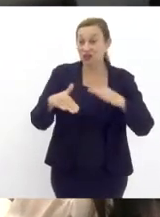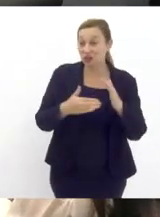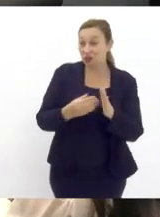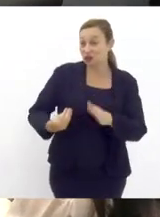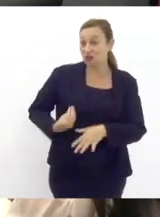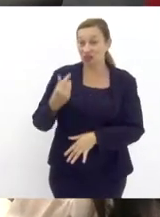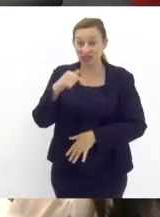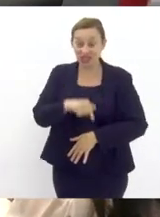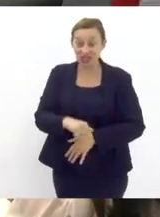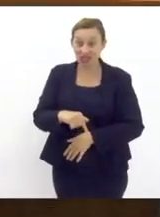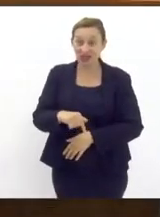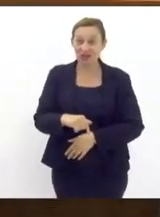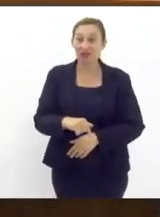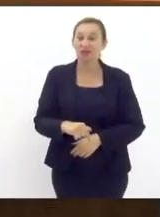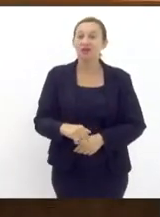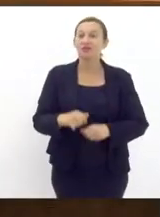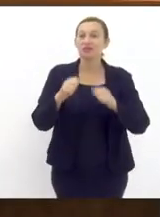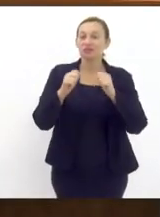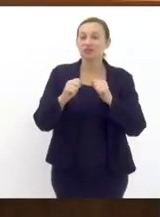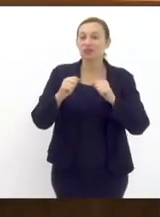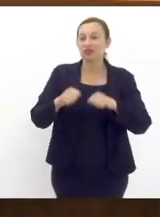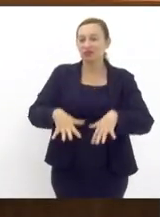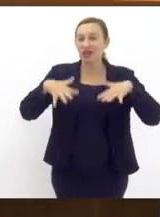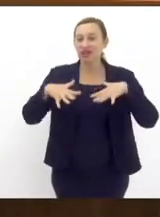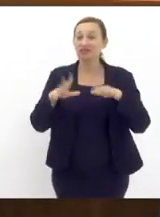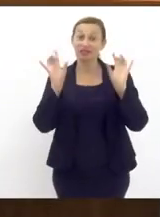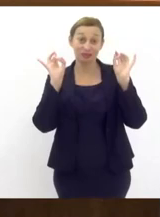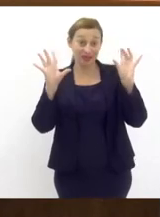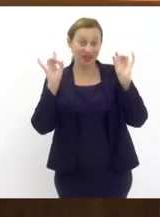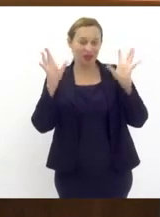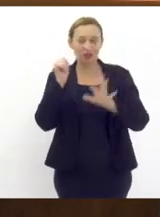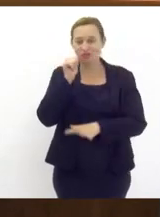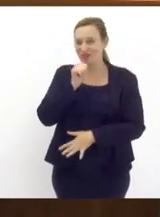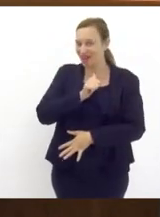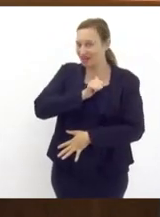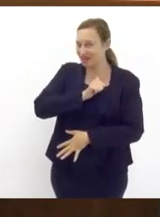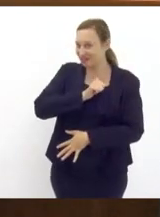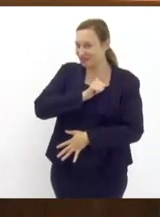aqui no plenário em especial as mulheres